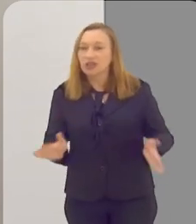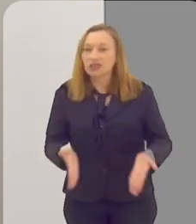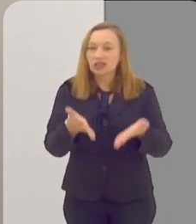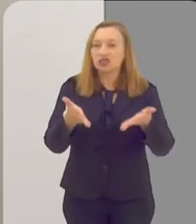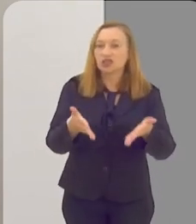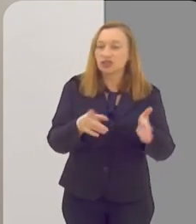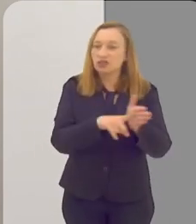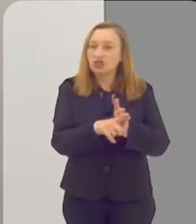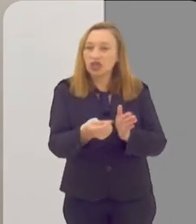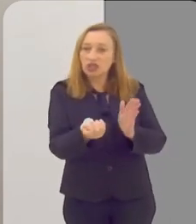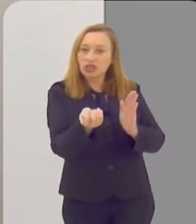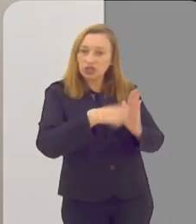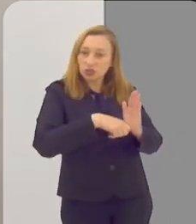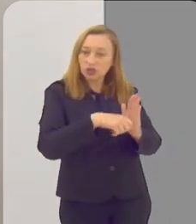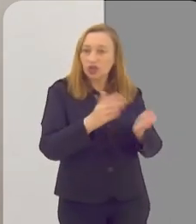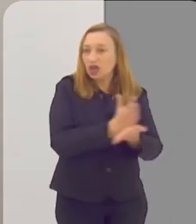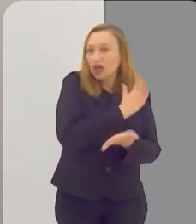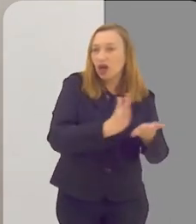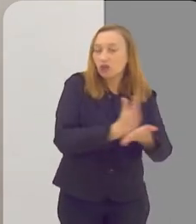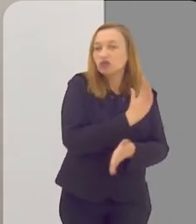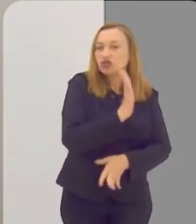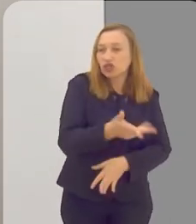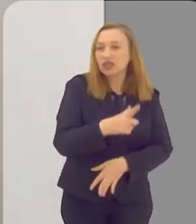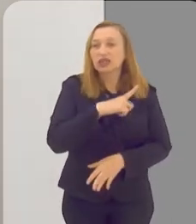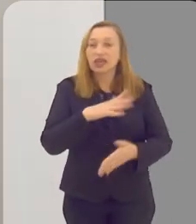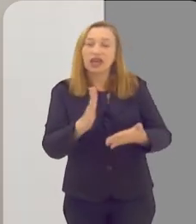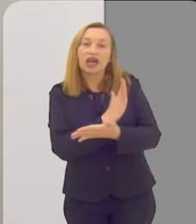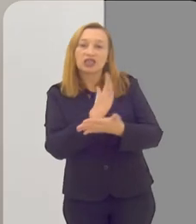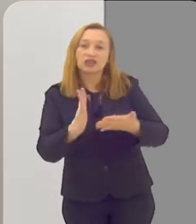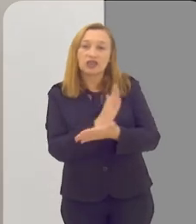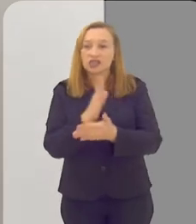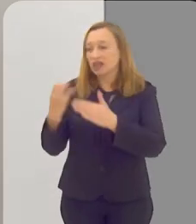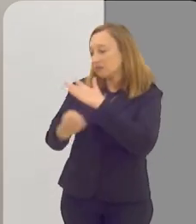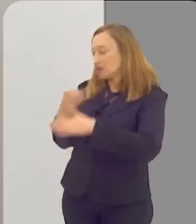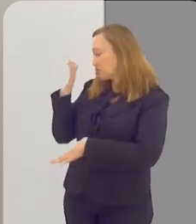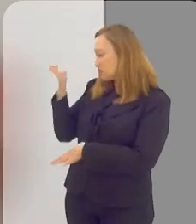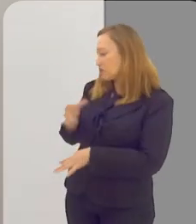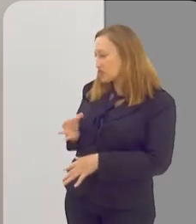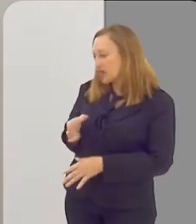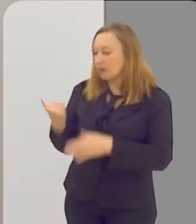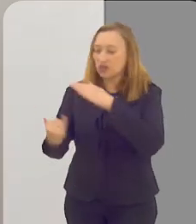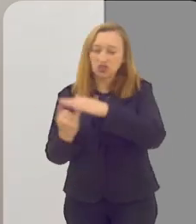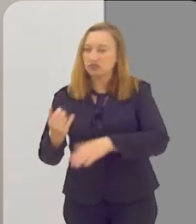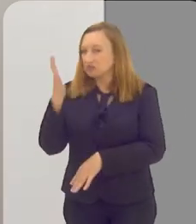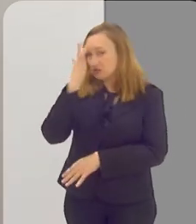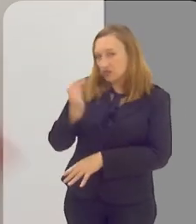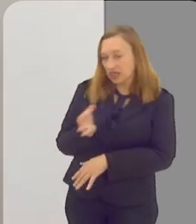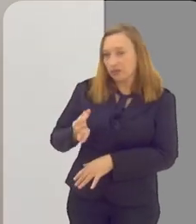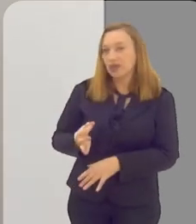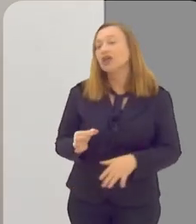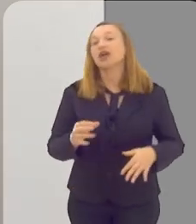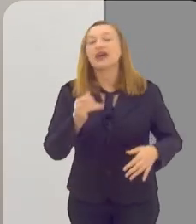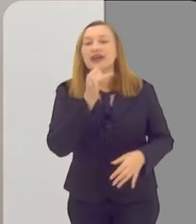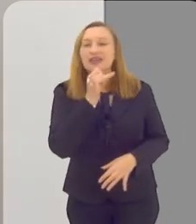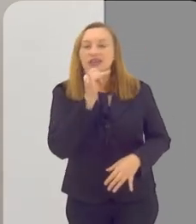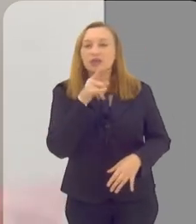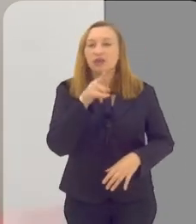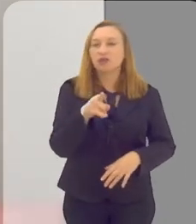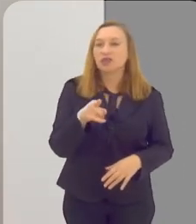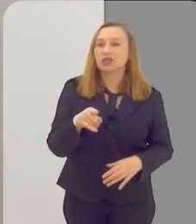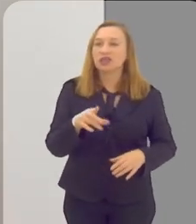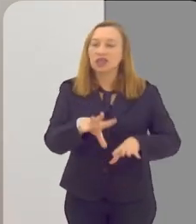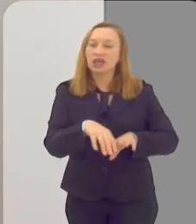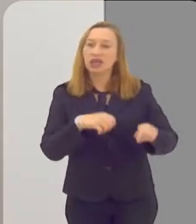uma série de incentivos fiscais e tributários. Alguns já existem, mas às vezes as empresas nem sabem, as instituições não sabem,